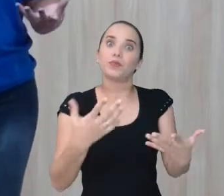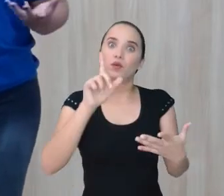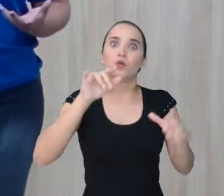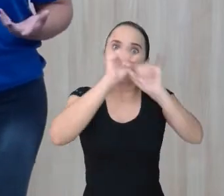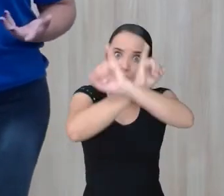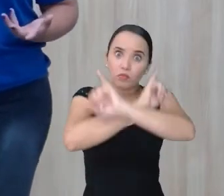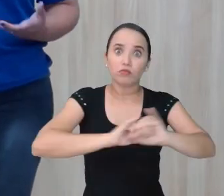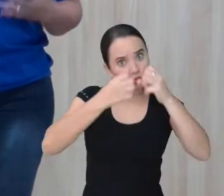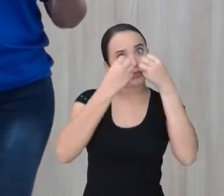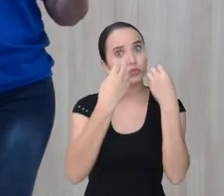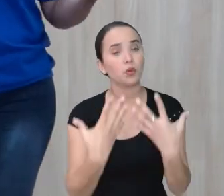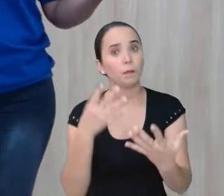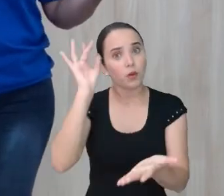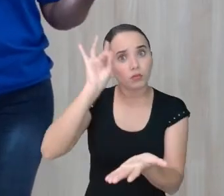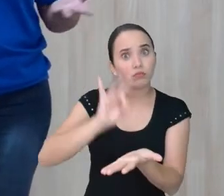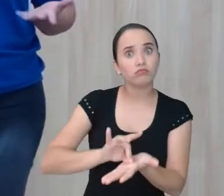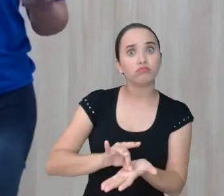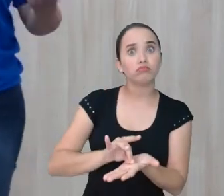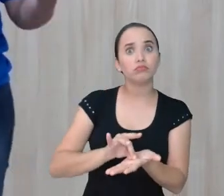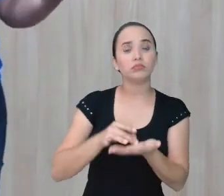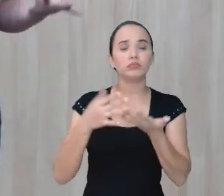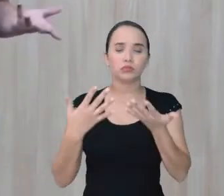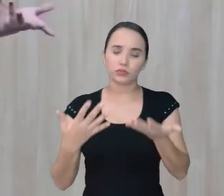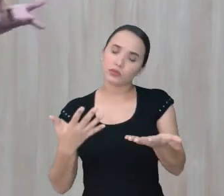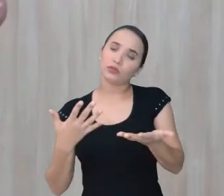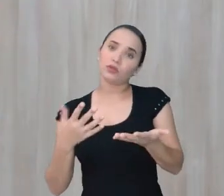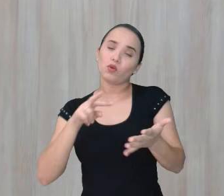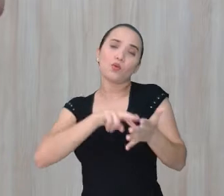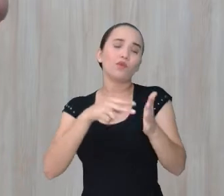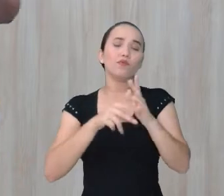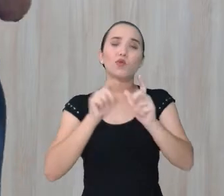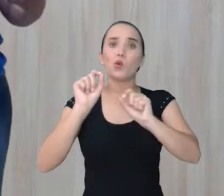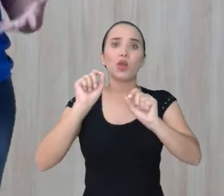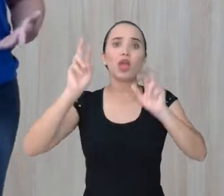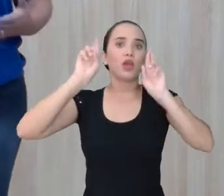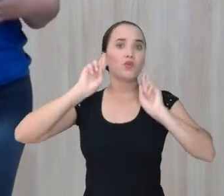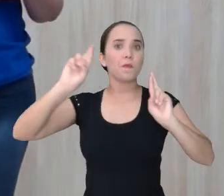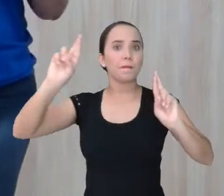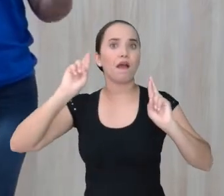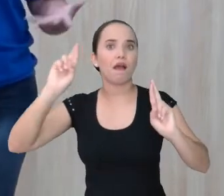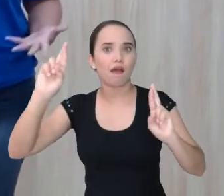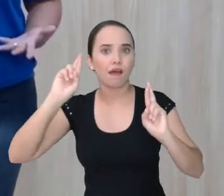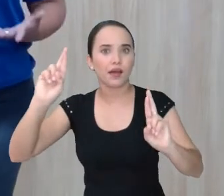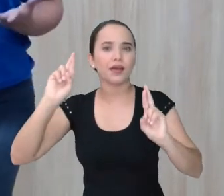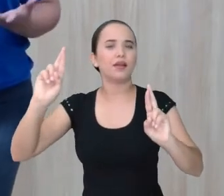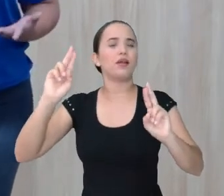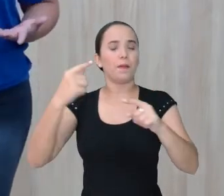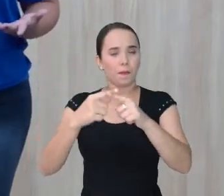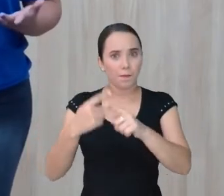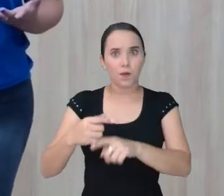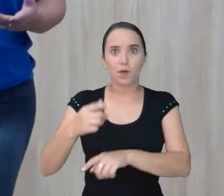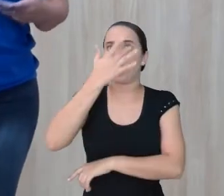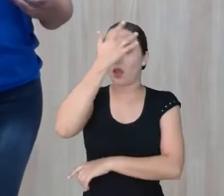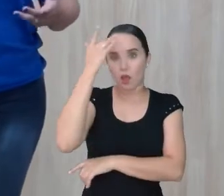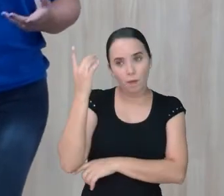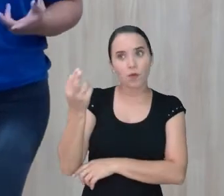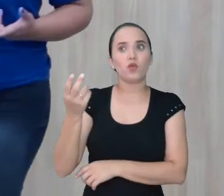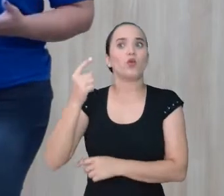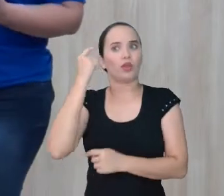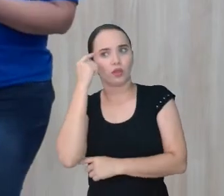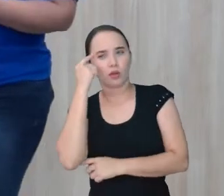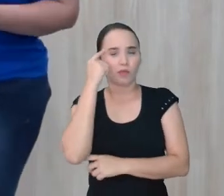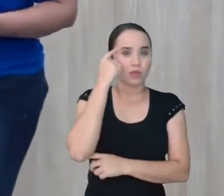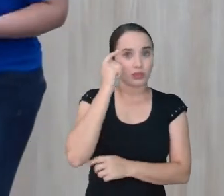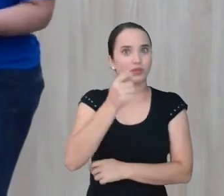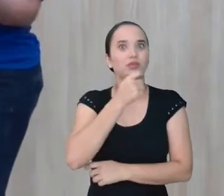gente traz hoje. O mundo ainda tem jeito, porque as pessoas ainda estão pensando nas outras. E aí eu trouxe